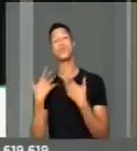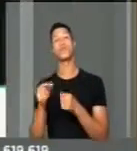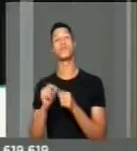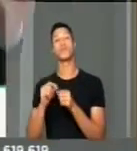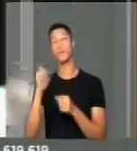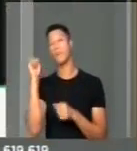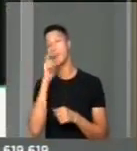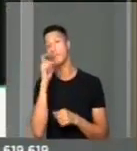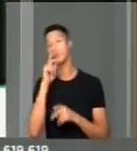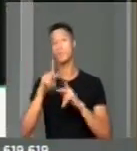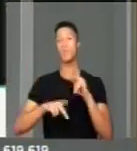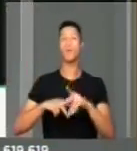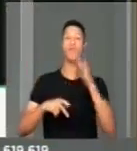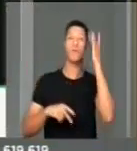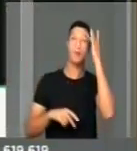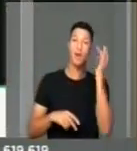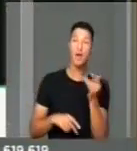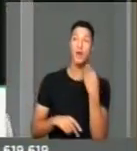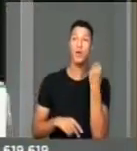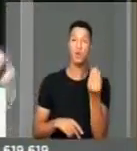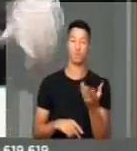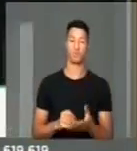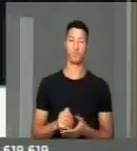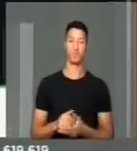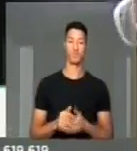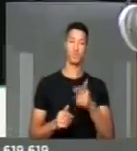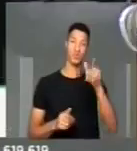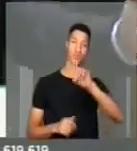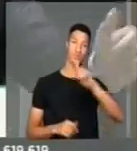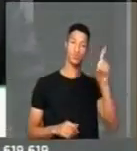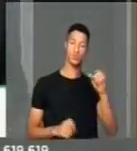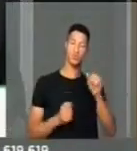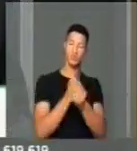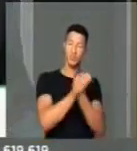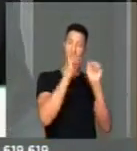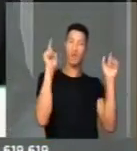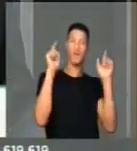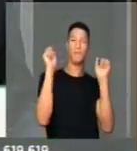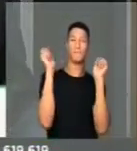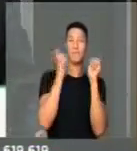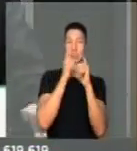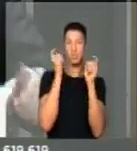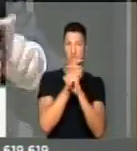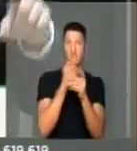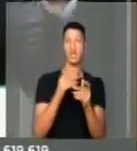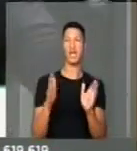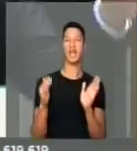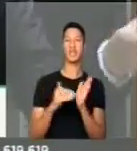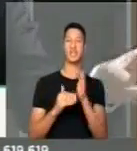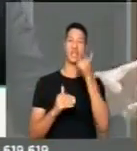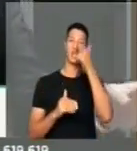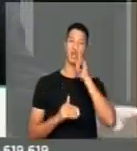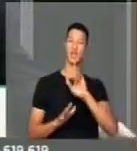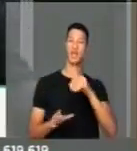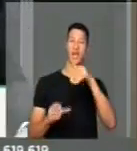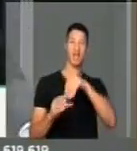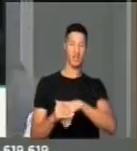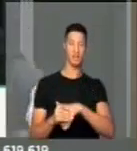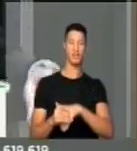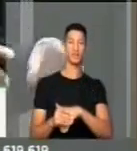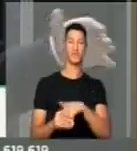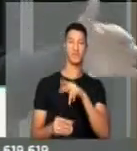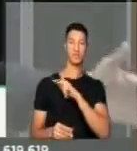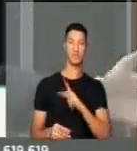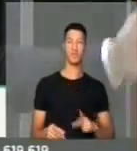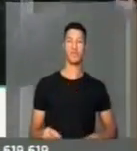para mentir para o povo brasileiro amanhã? E no outro dia eles levantavam e mentiam, até ganhar a eleição, e